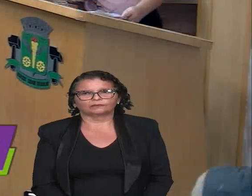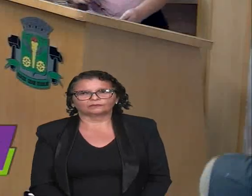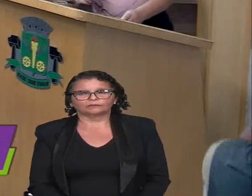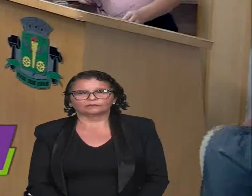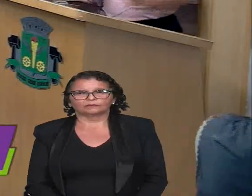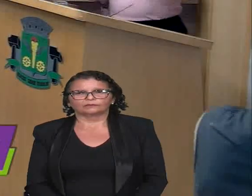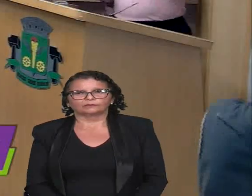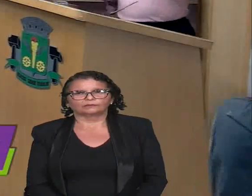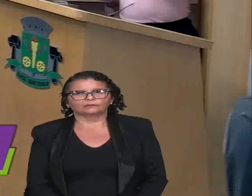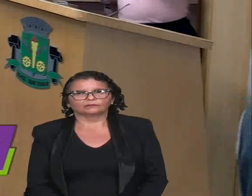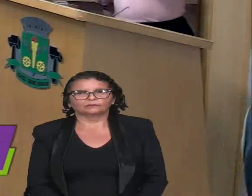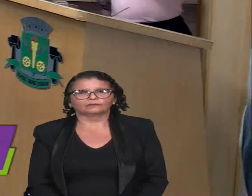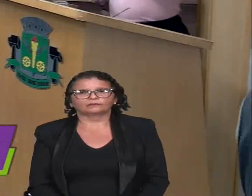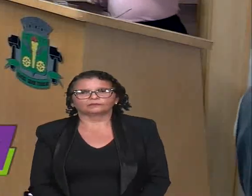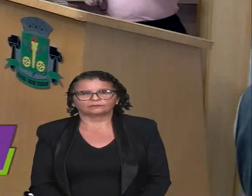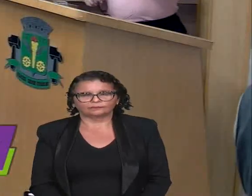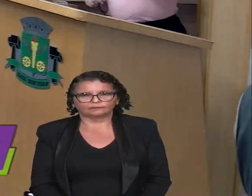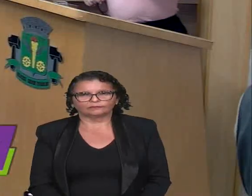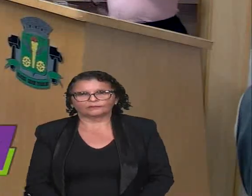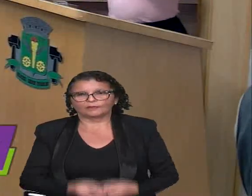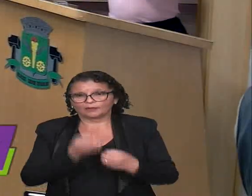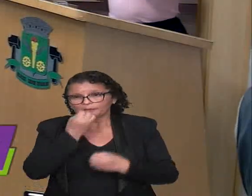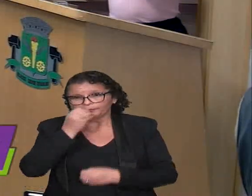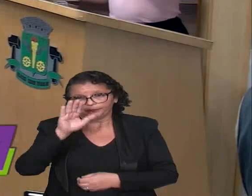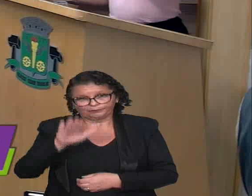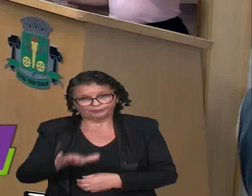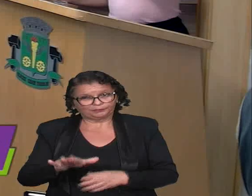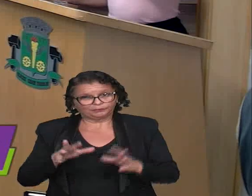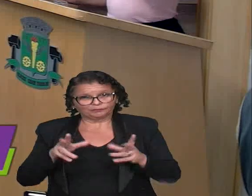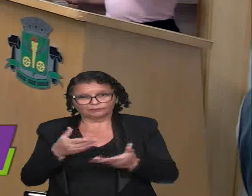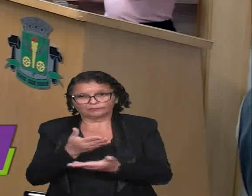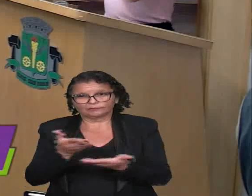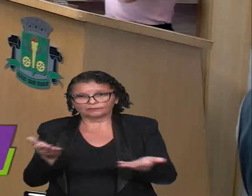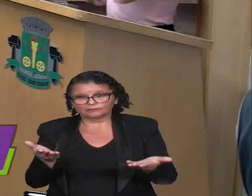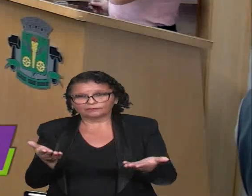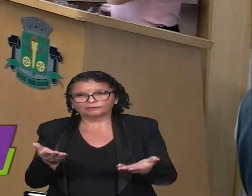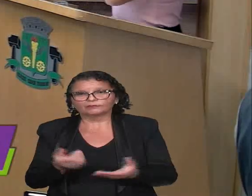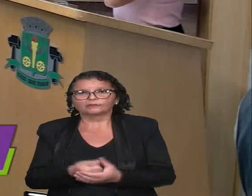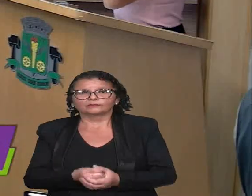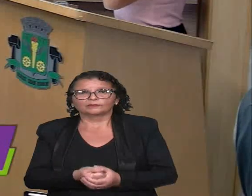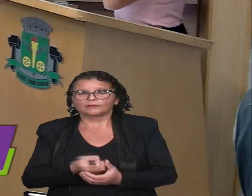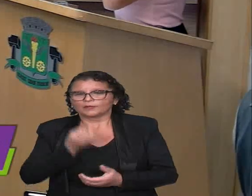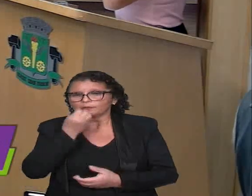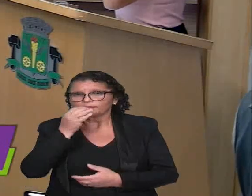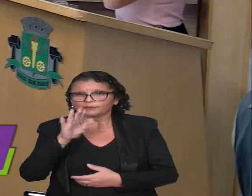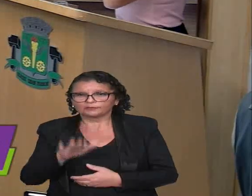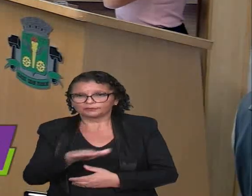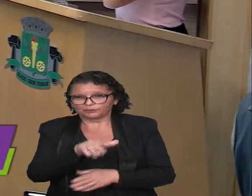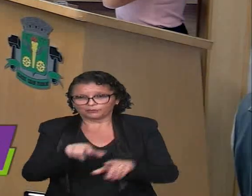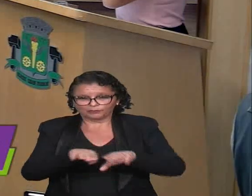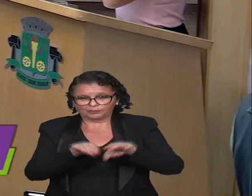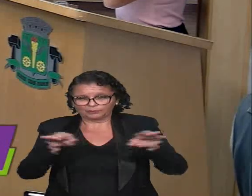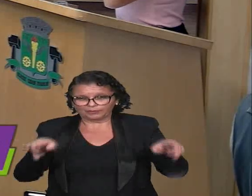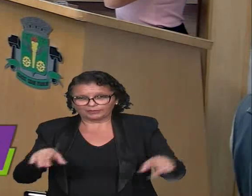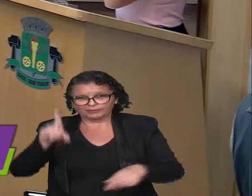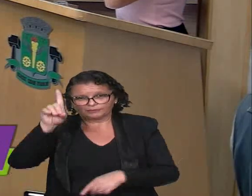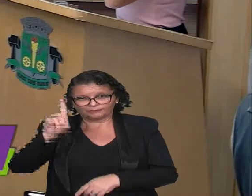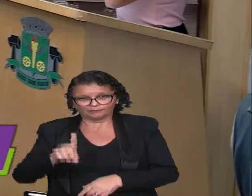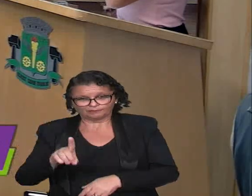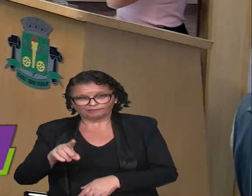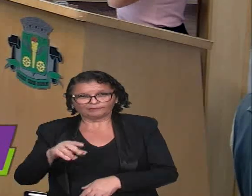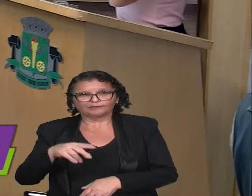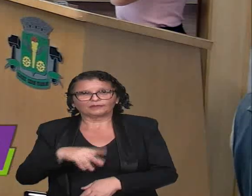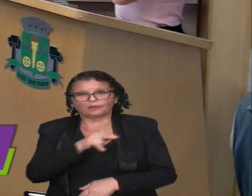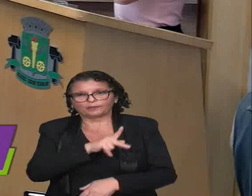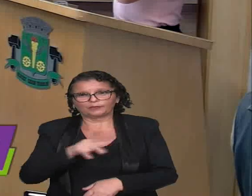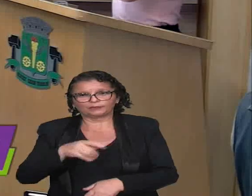minutos Boa tarde a todos e a todas Boa tarde à mesa diretora Em Nome do Nosso